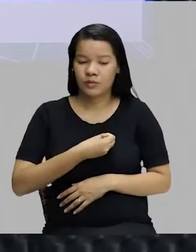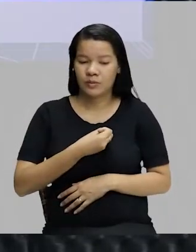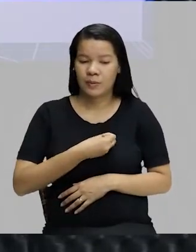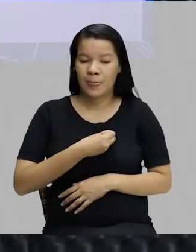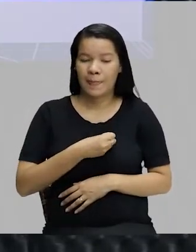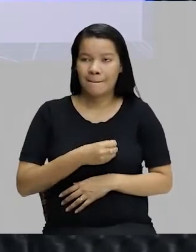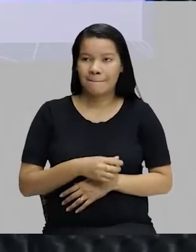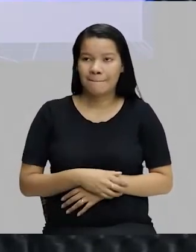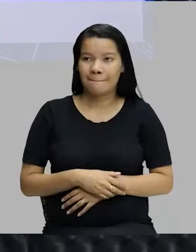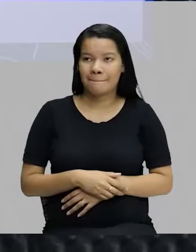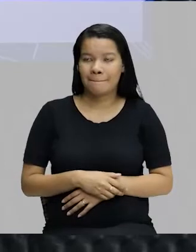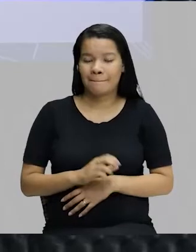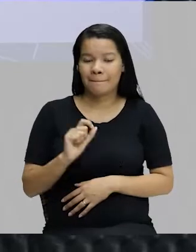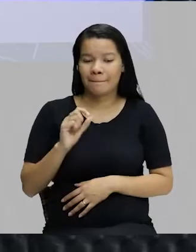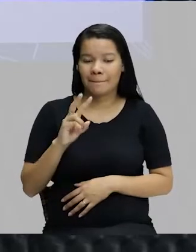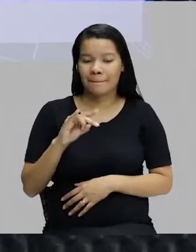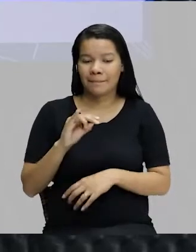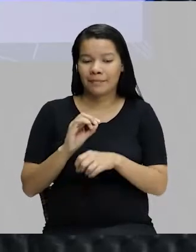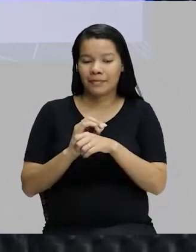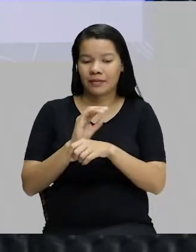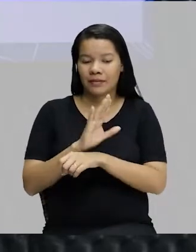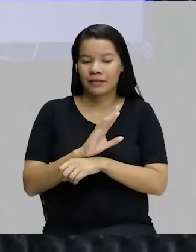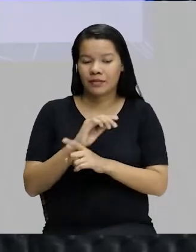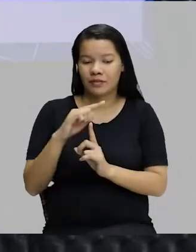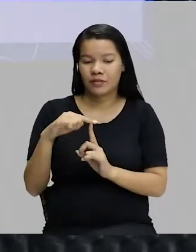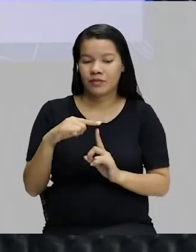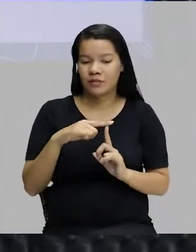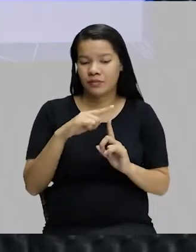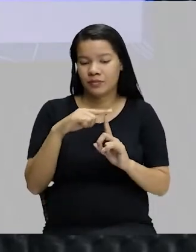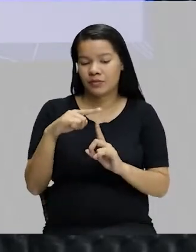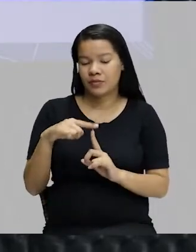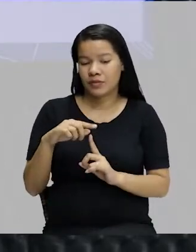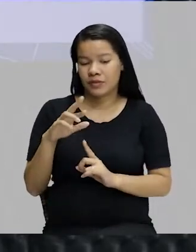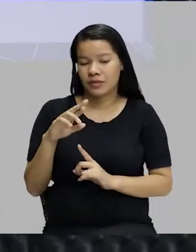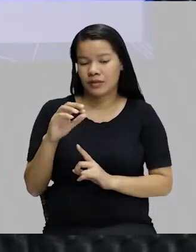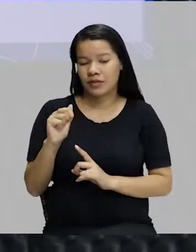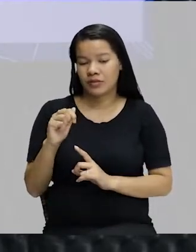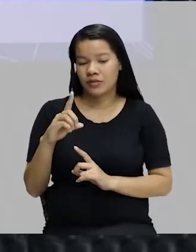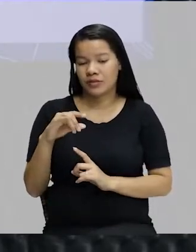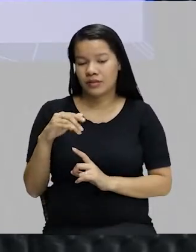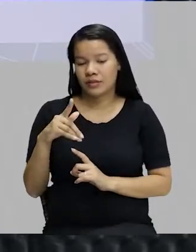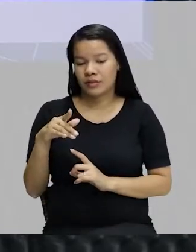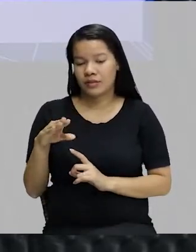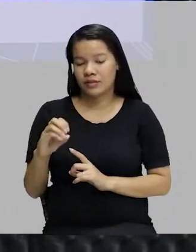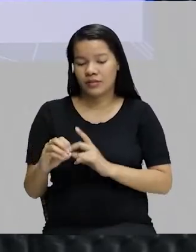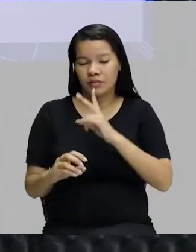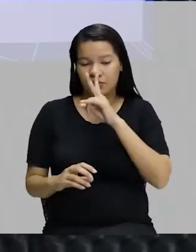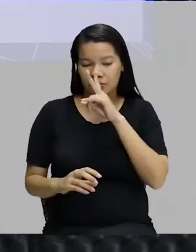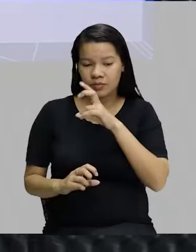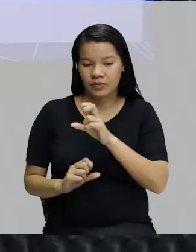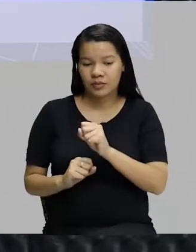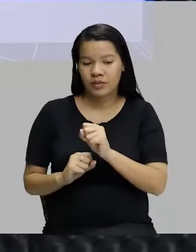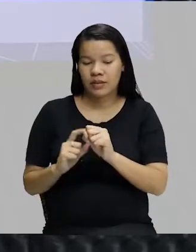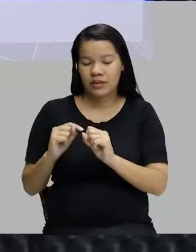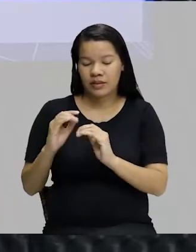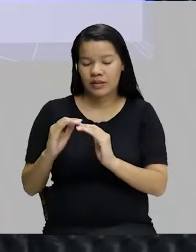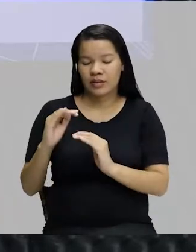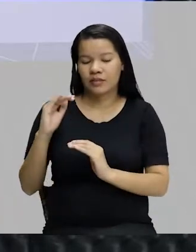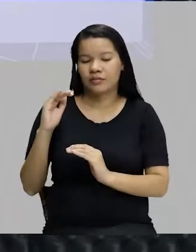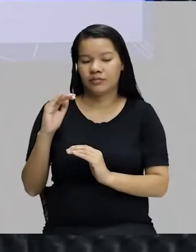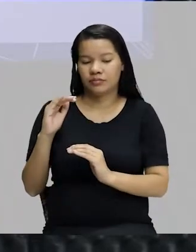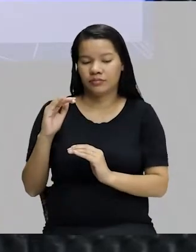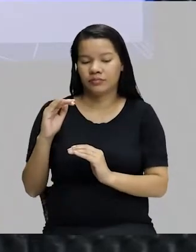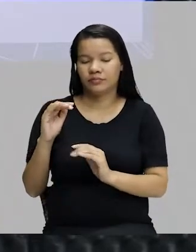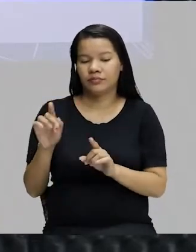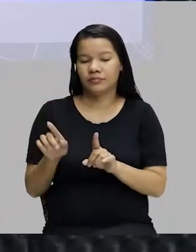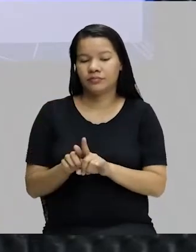do átomo, que vai emitir esse tipo de radiação. O seu poder de penetração ele é muito alto. E o